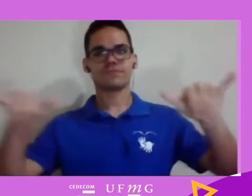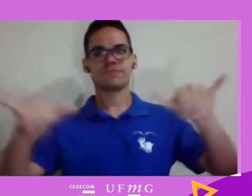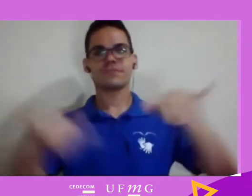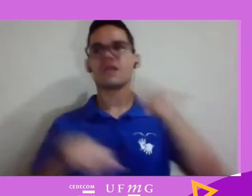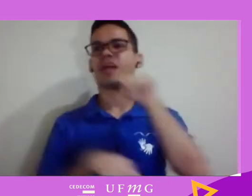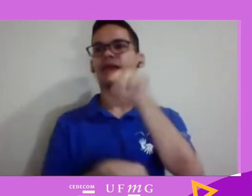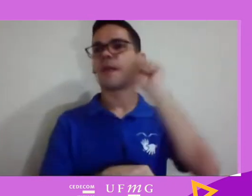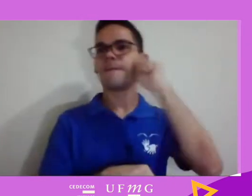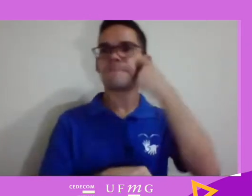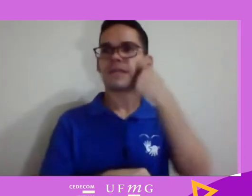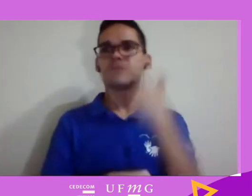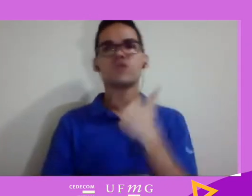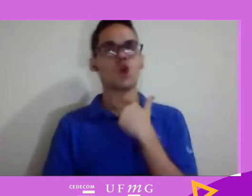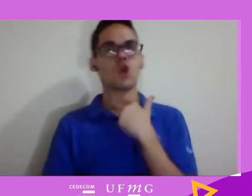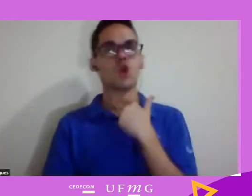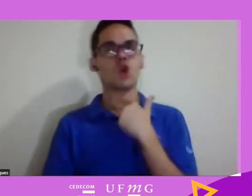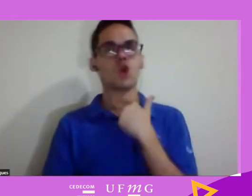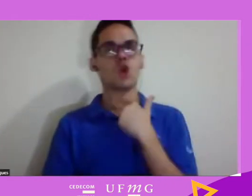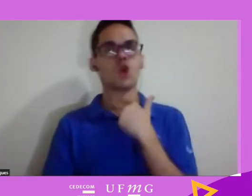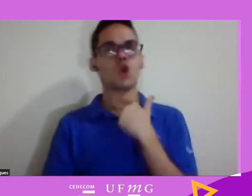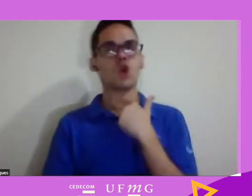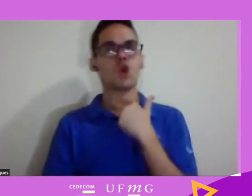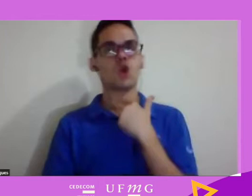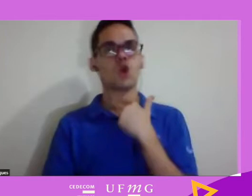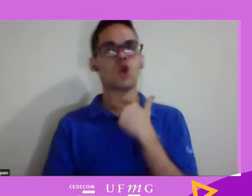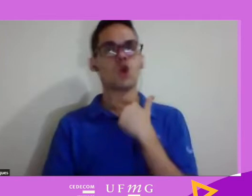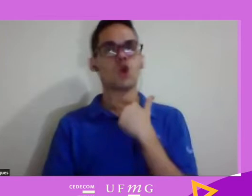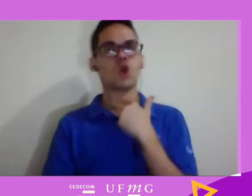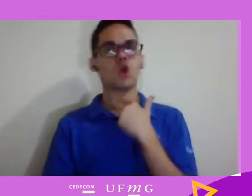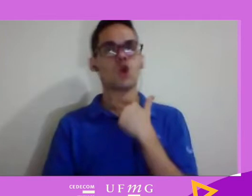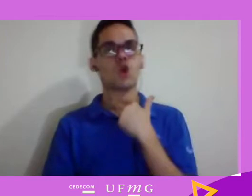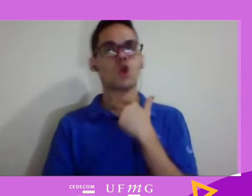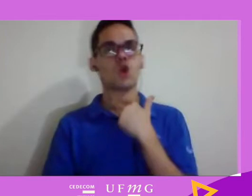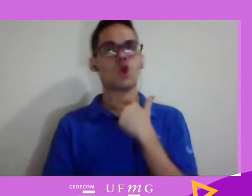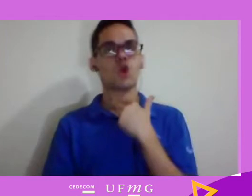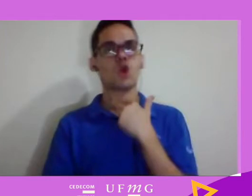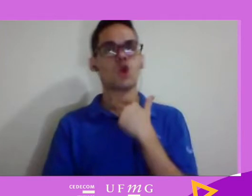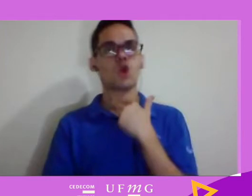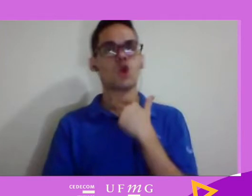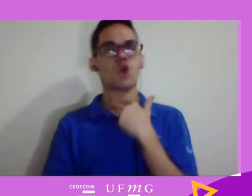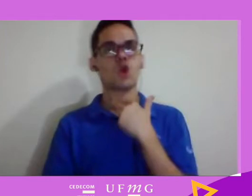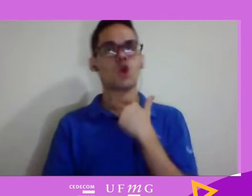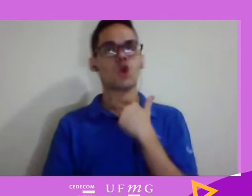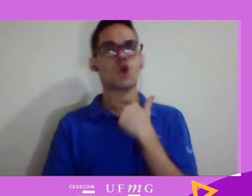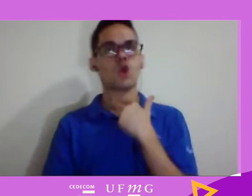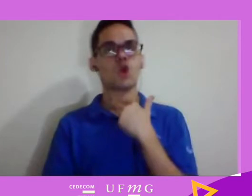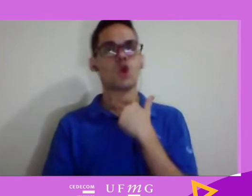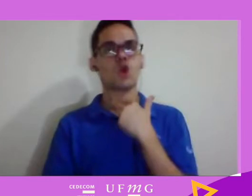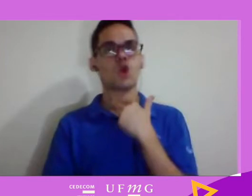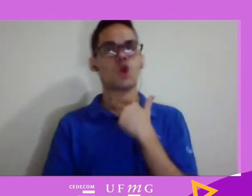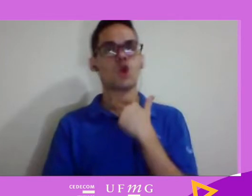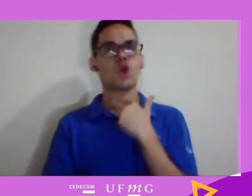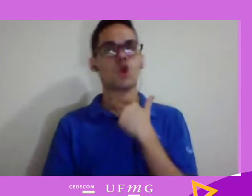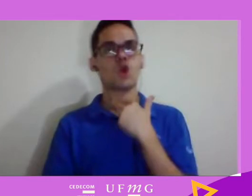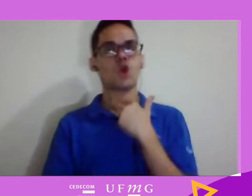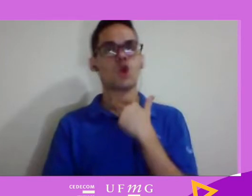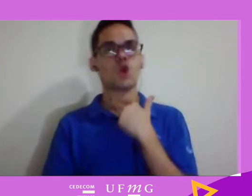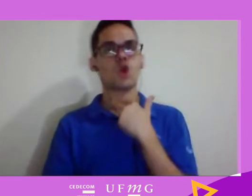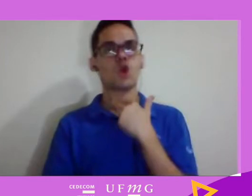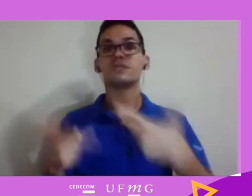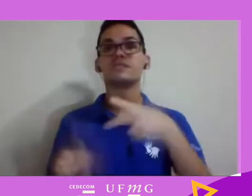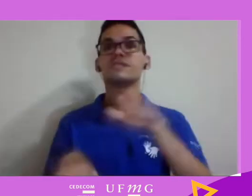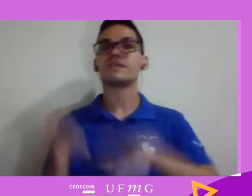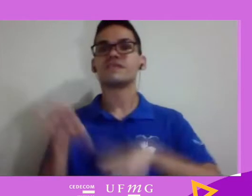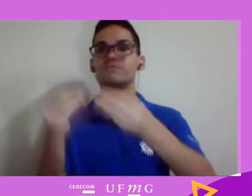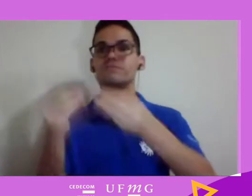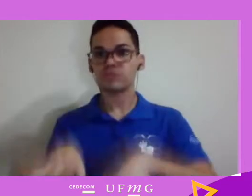está patrocinando alguma coisa sem saber pelos algoritmos do Facebook? E a resposta de todas as grandes empresas, mesmo que elas já soubessem,